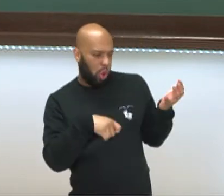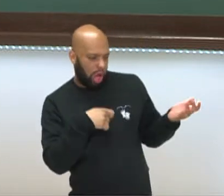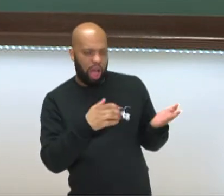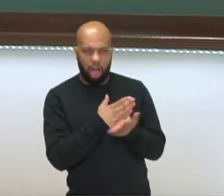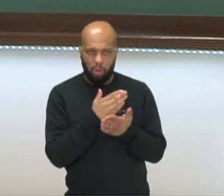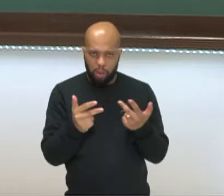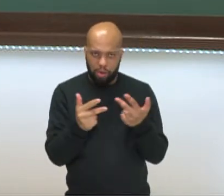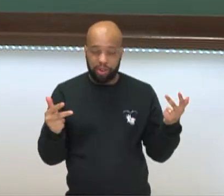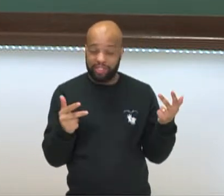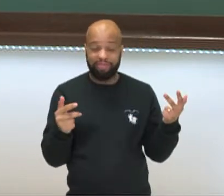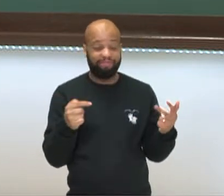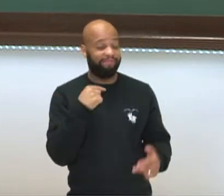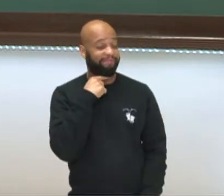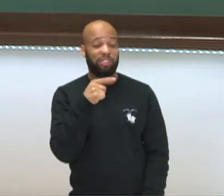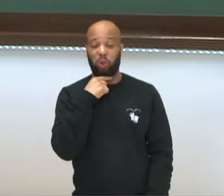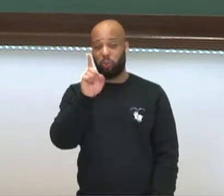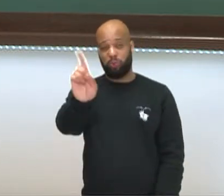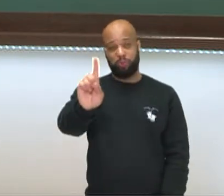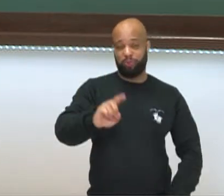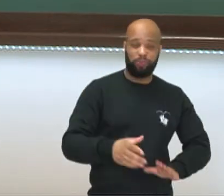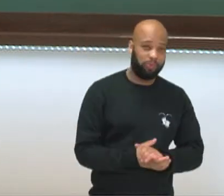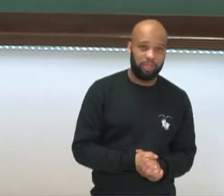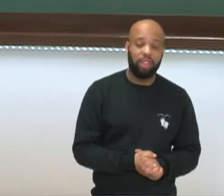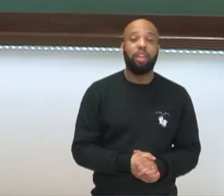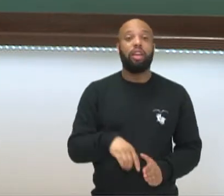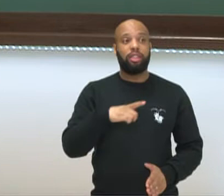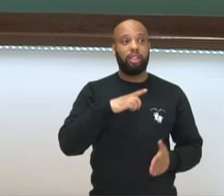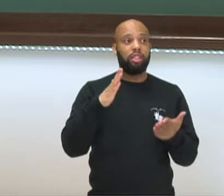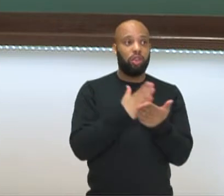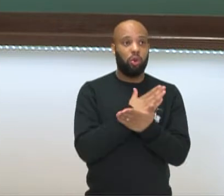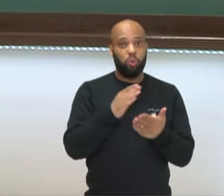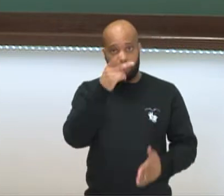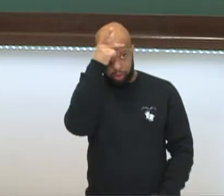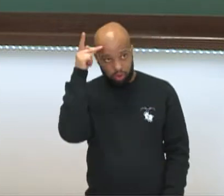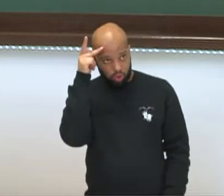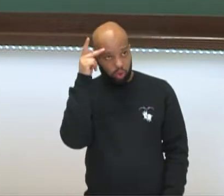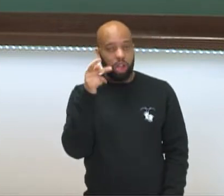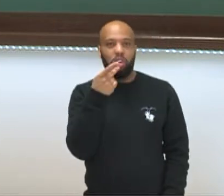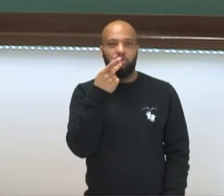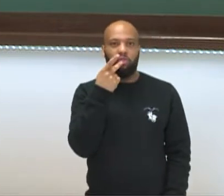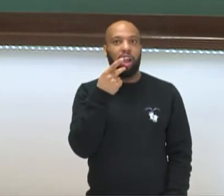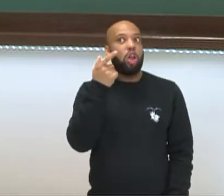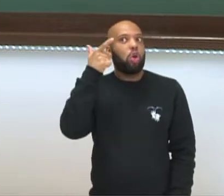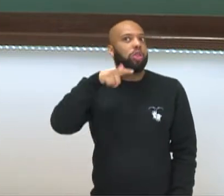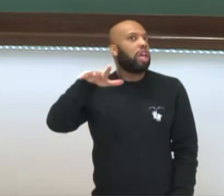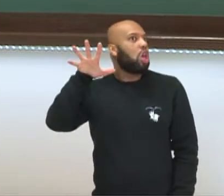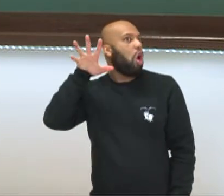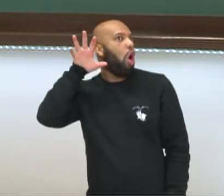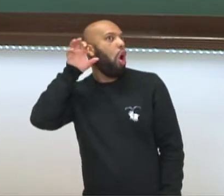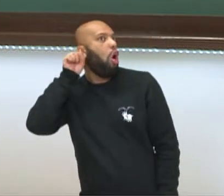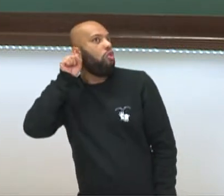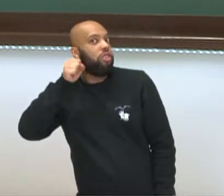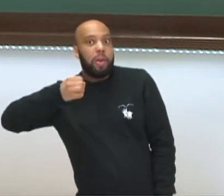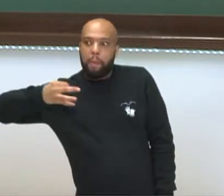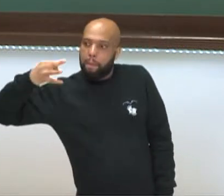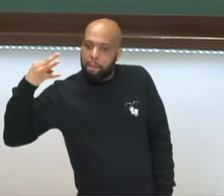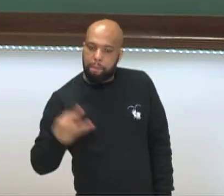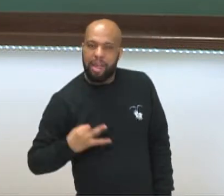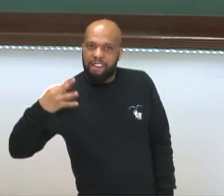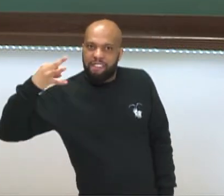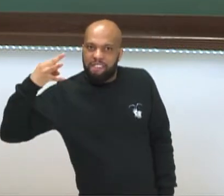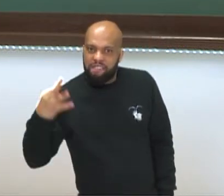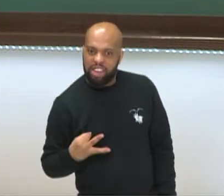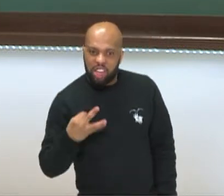instrumento, não tenho facilidade. Algumas pessoas que dizem que têm o ouvido absoluto, será que você pode ser uma dessas pessoas? O